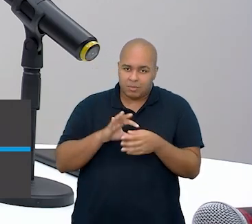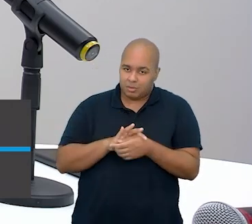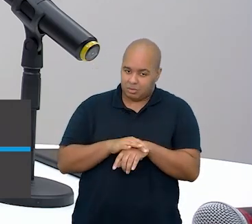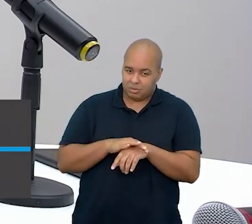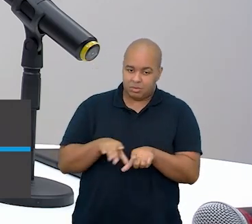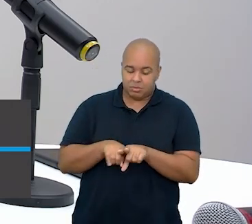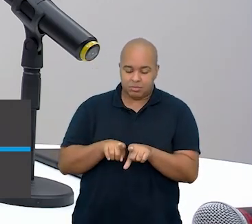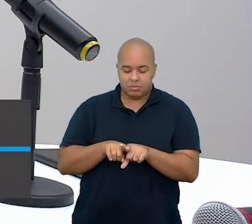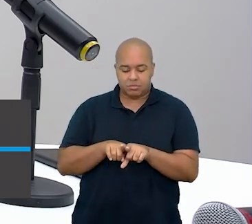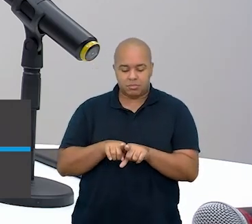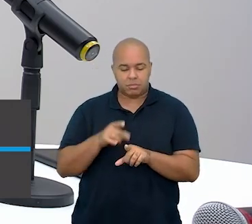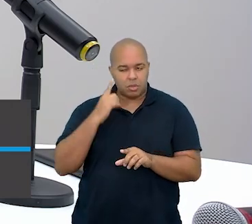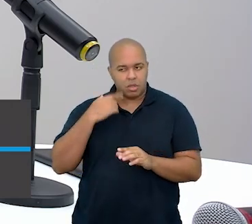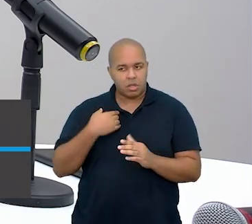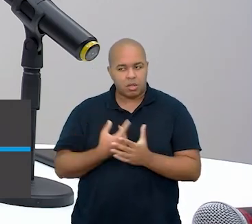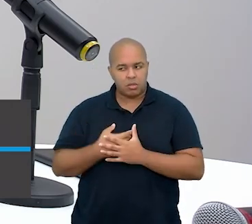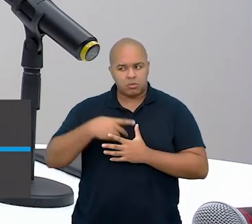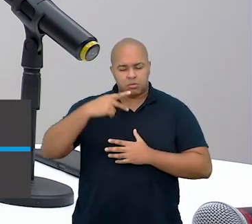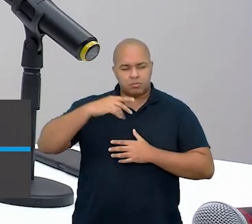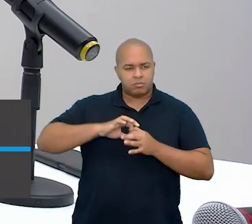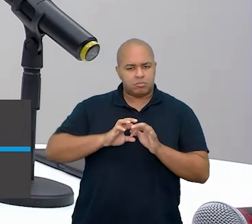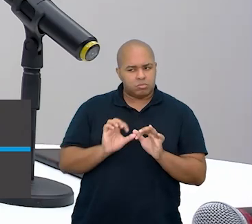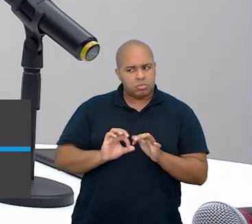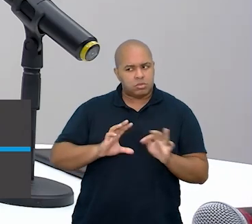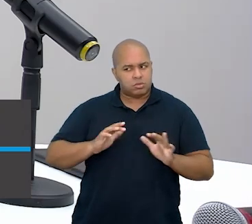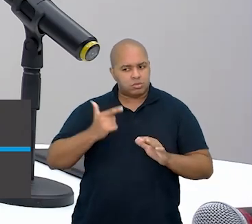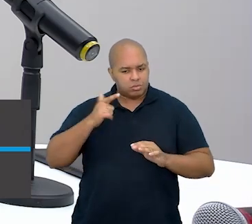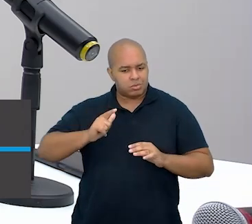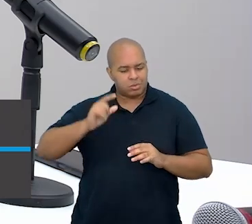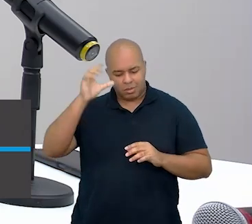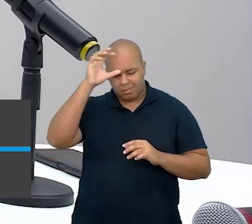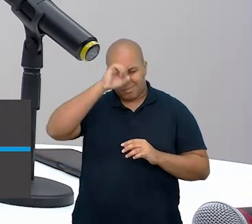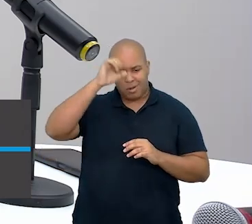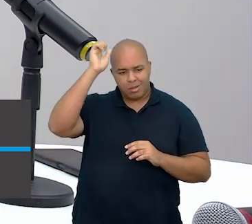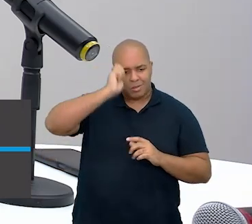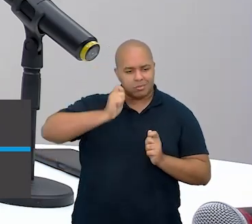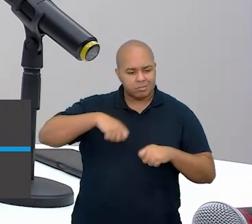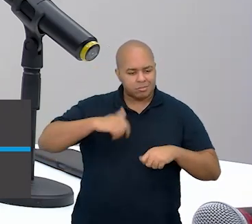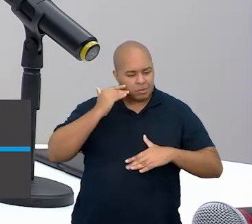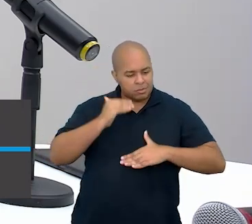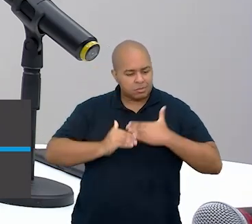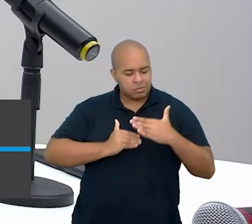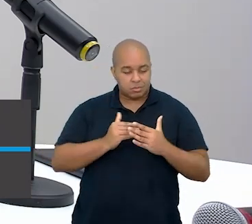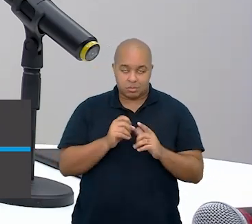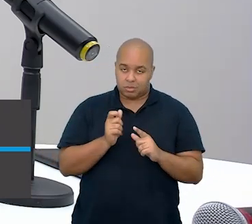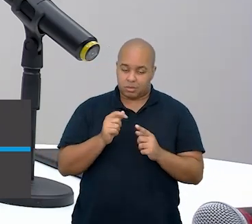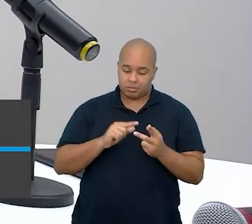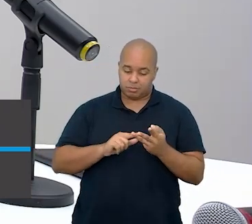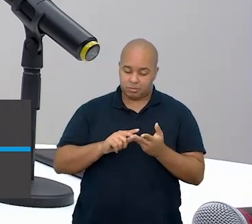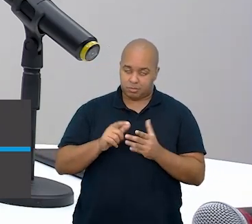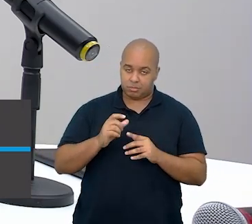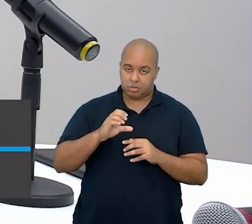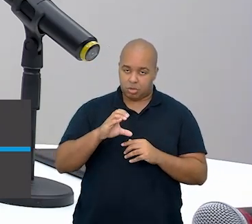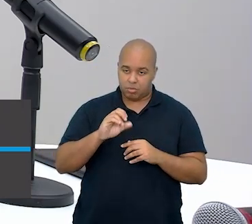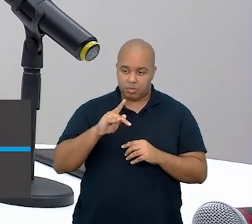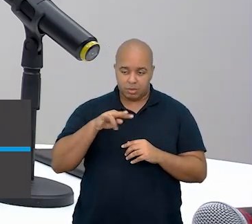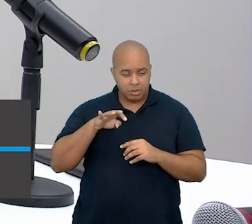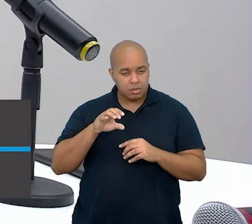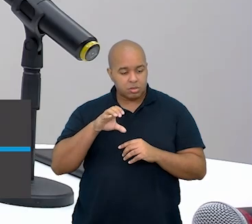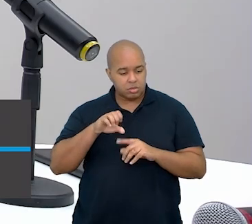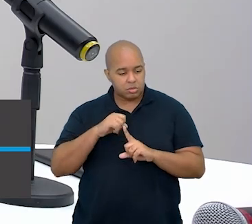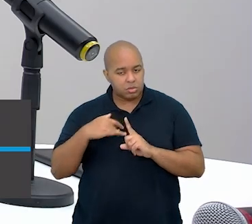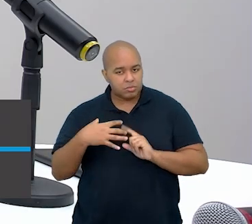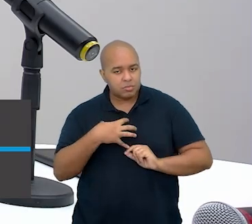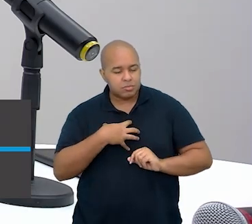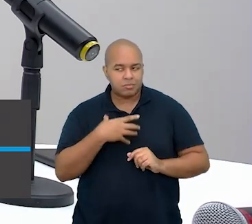e autônomo em sua capacidade de aprender, né? Muito importante, né? As competências socioemocionais, a matemática